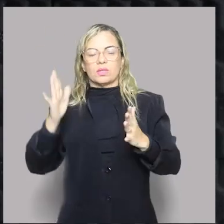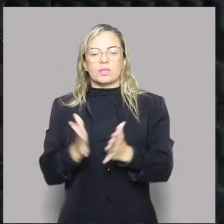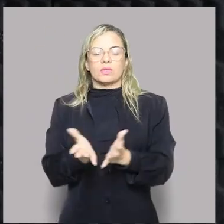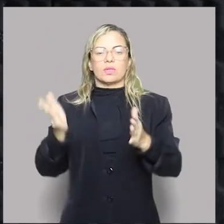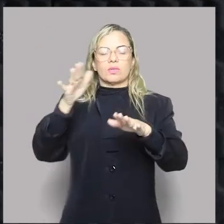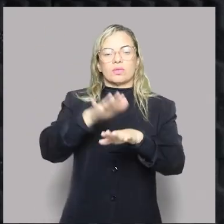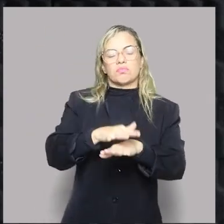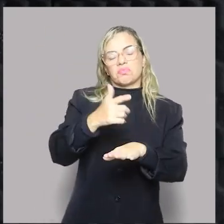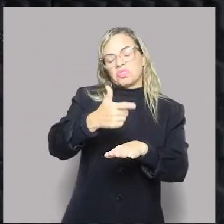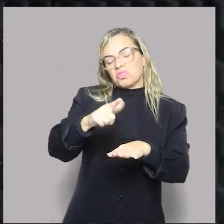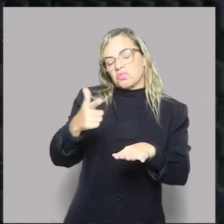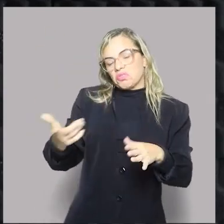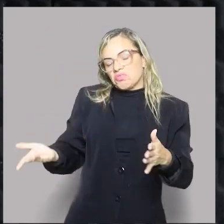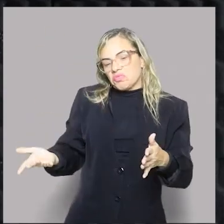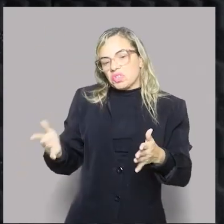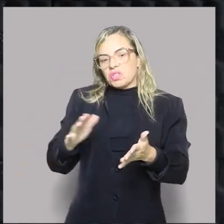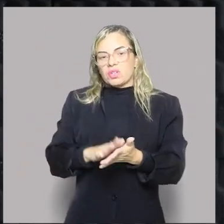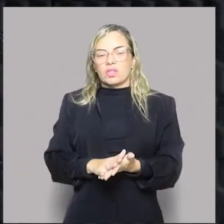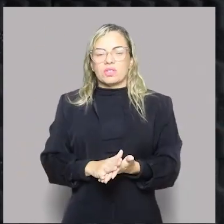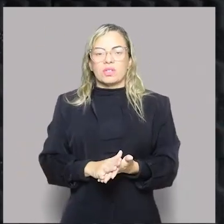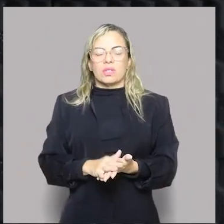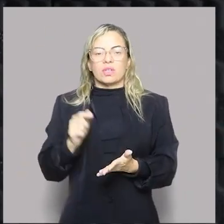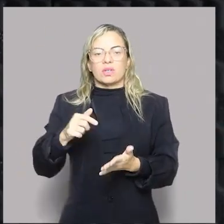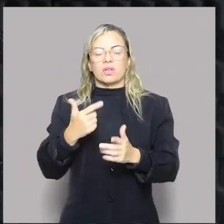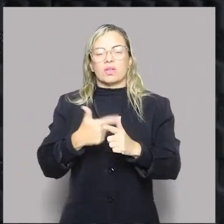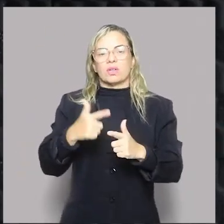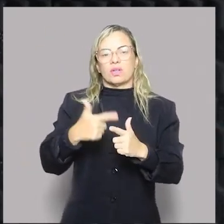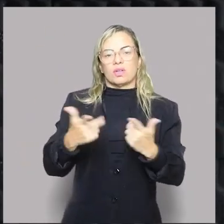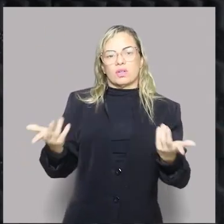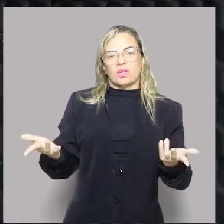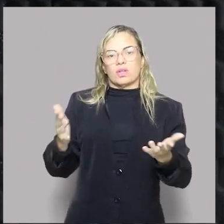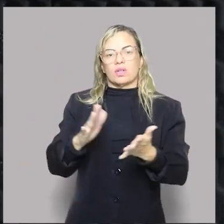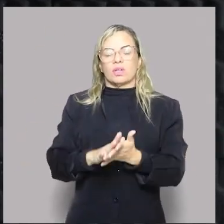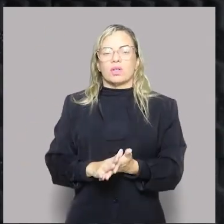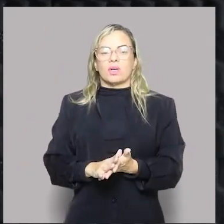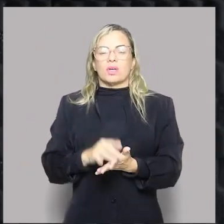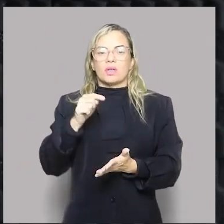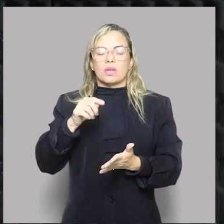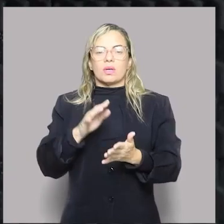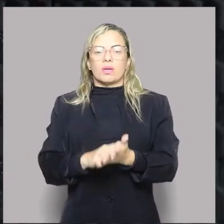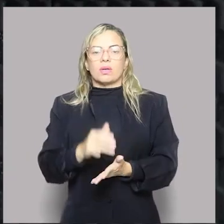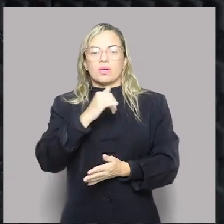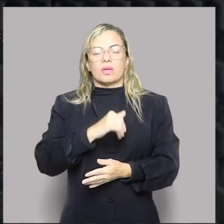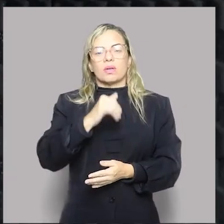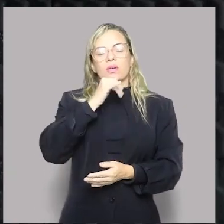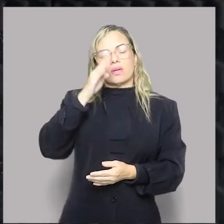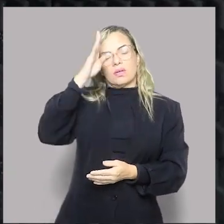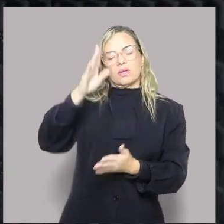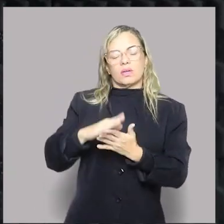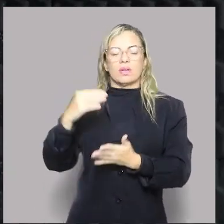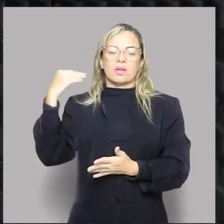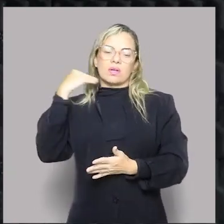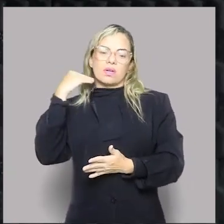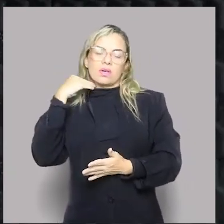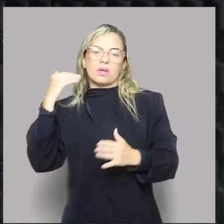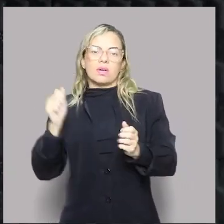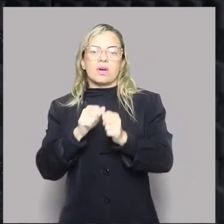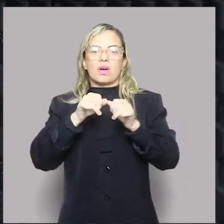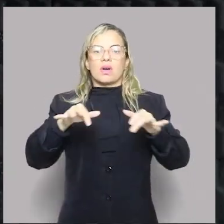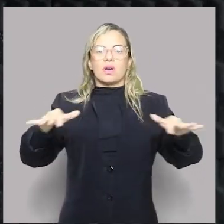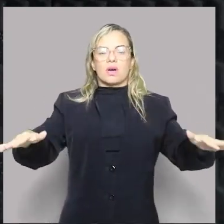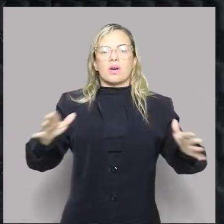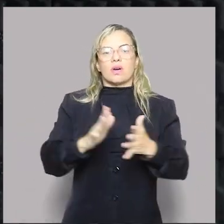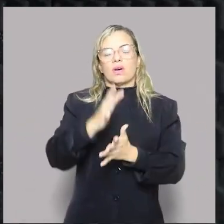espaços coletivos inteligentes. Percebam que aqui eu fiz uma junção, né?